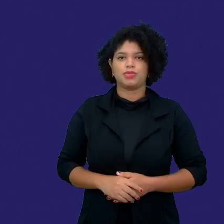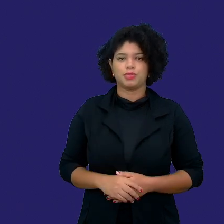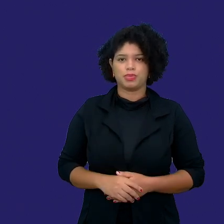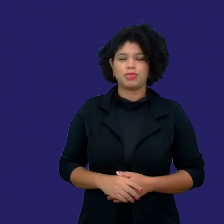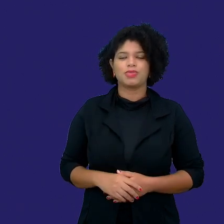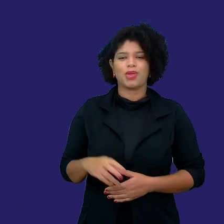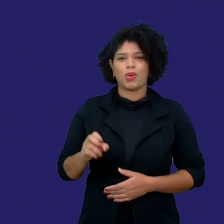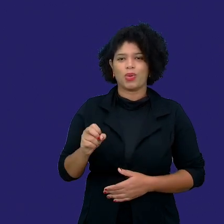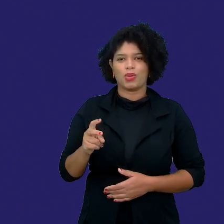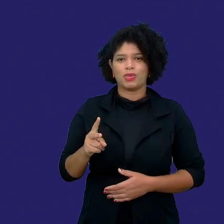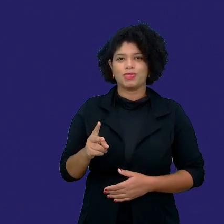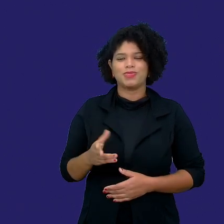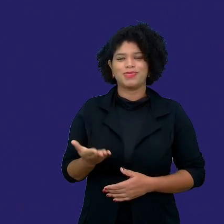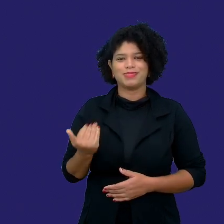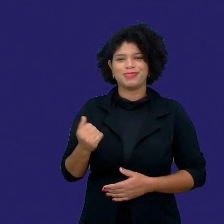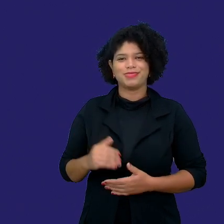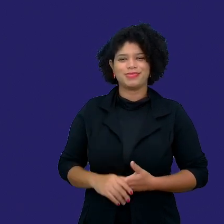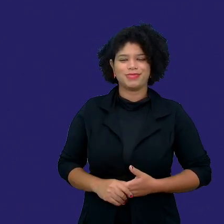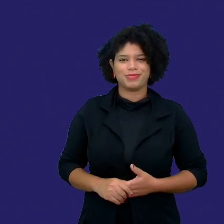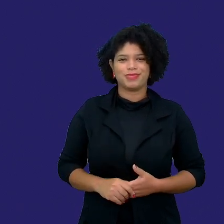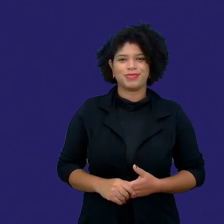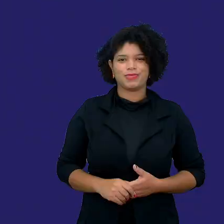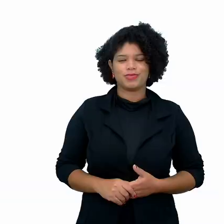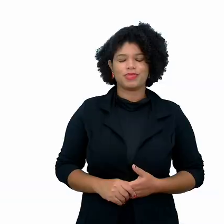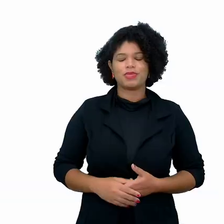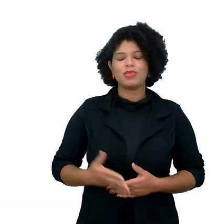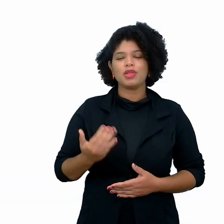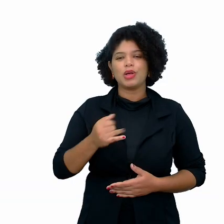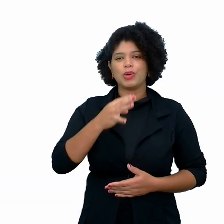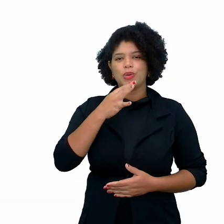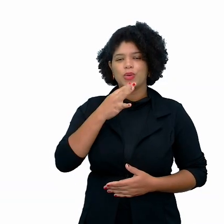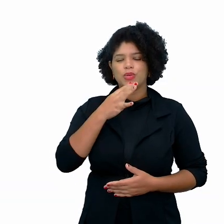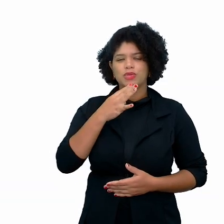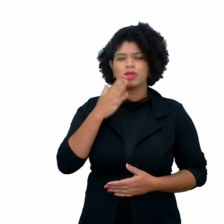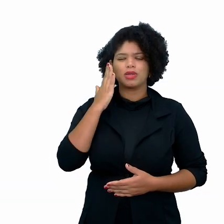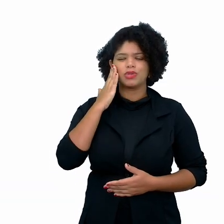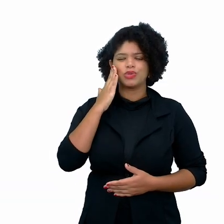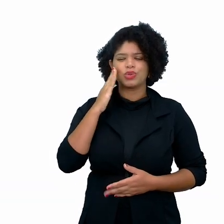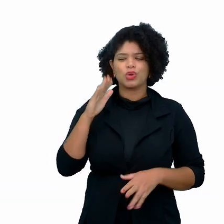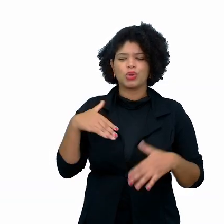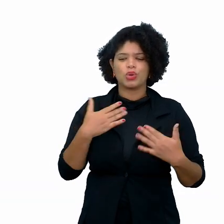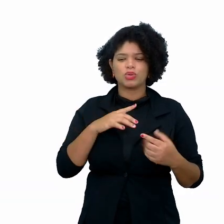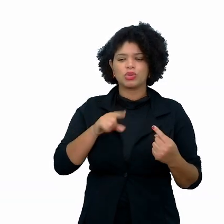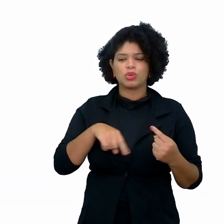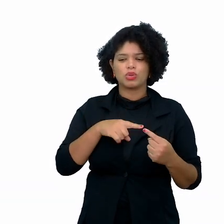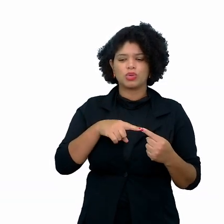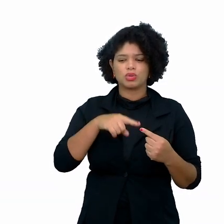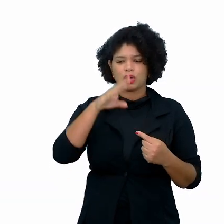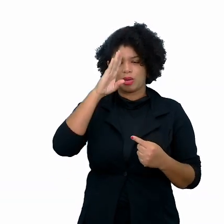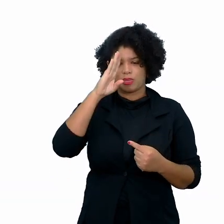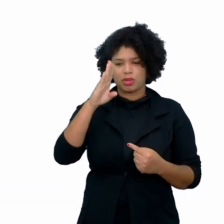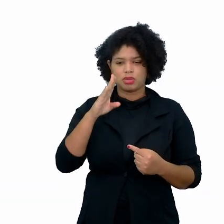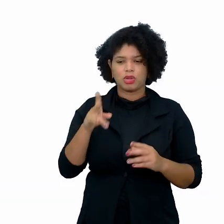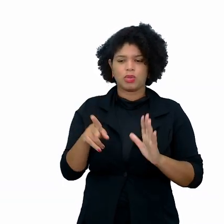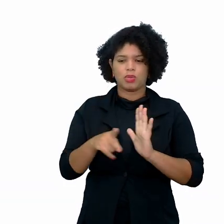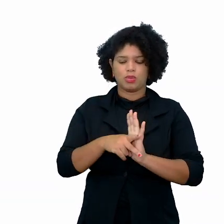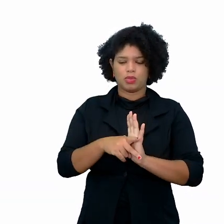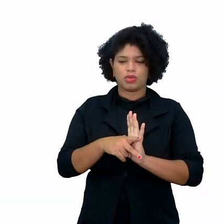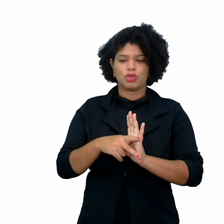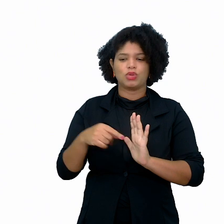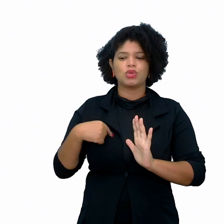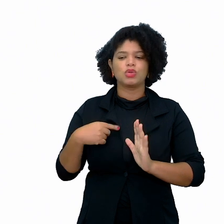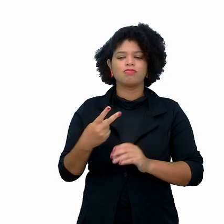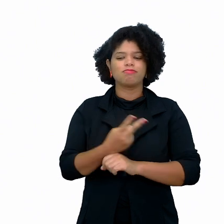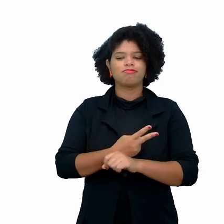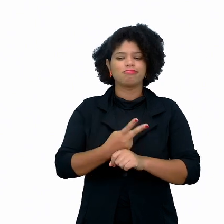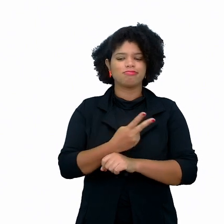certo? Então, vamos conhecer quais são os objetivos que nós